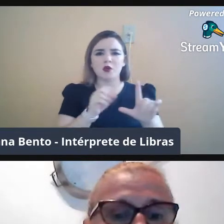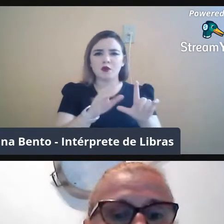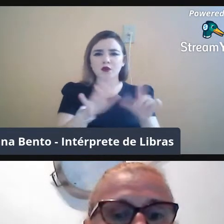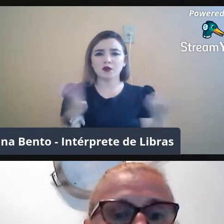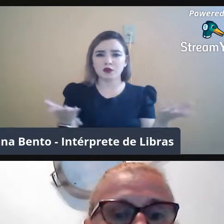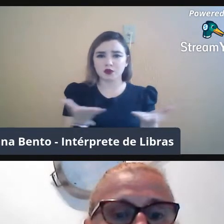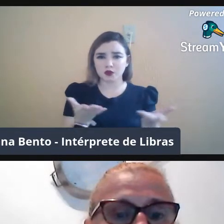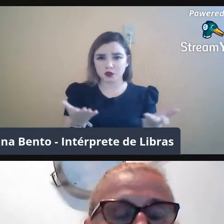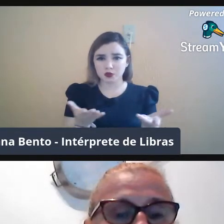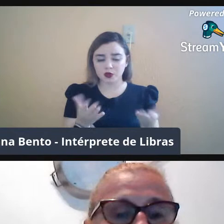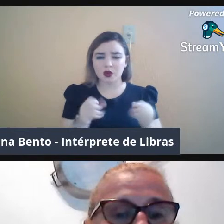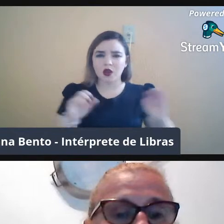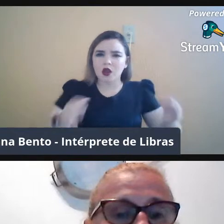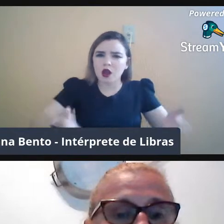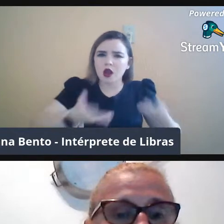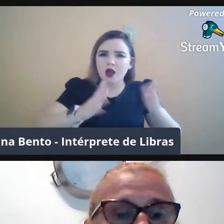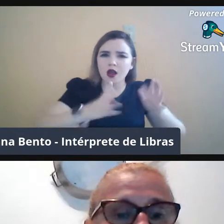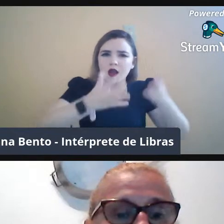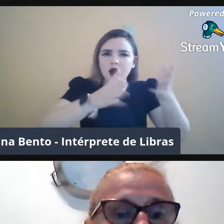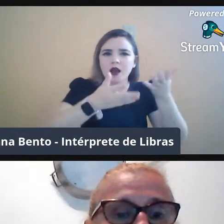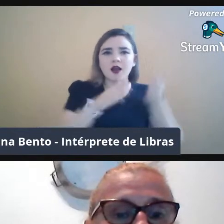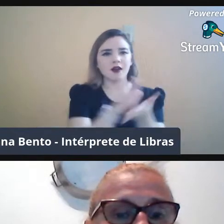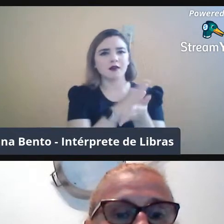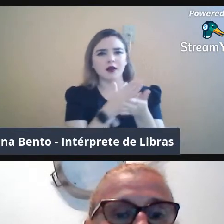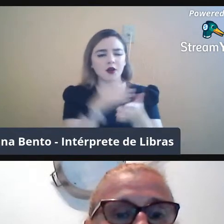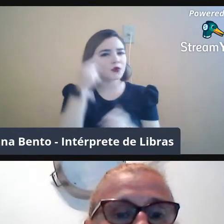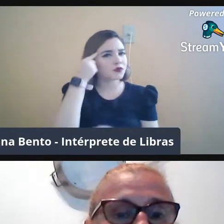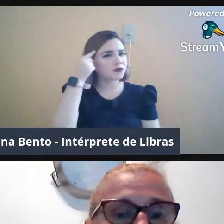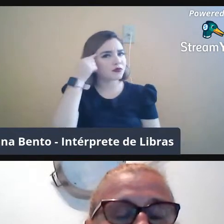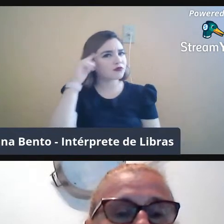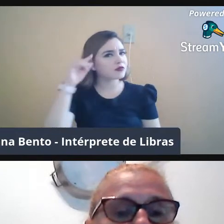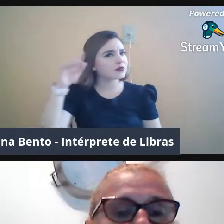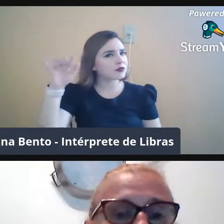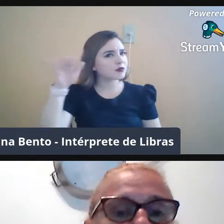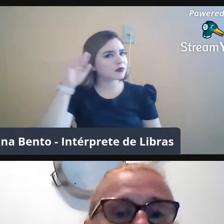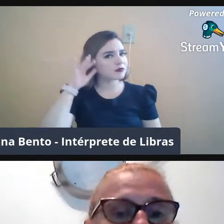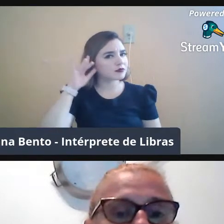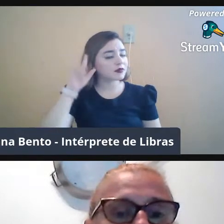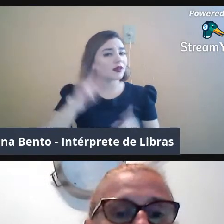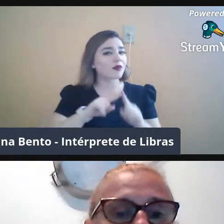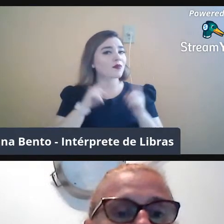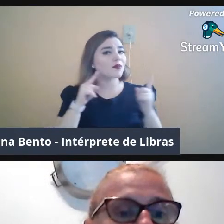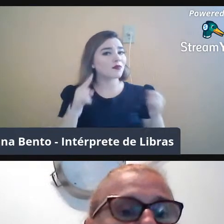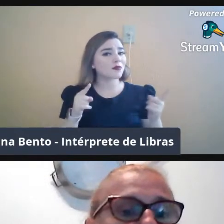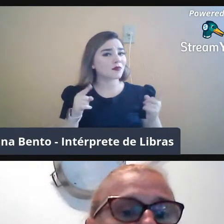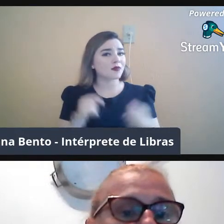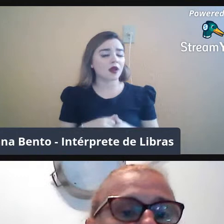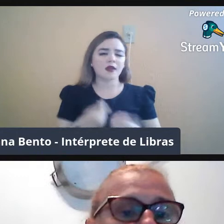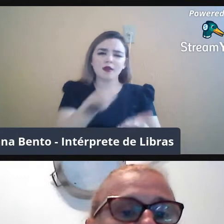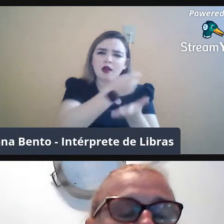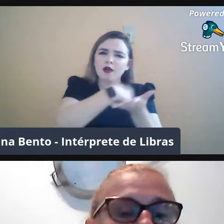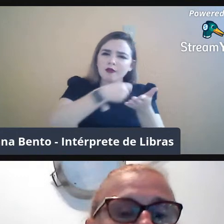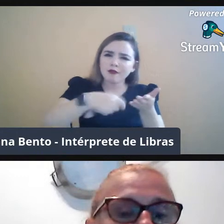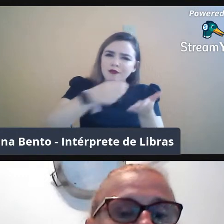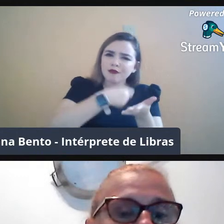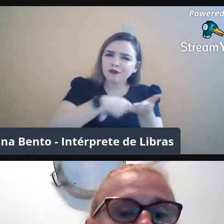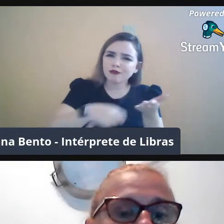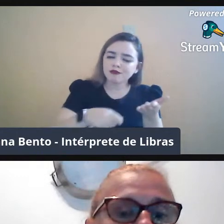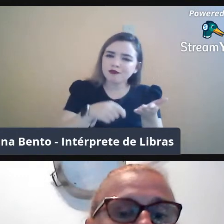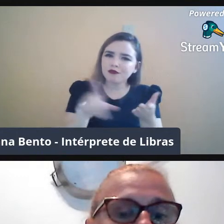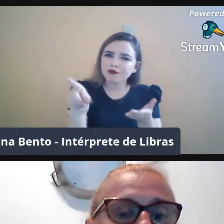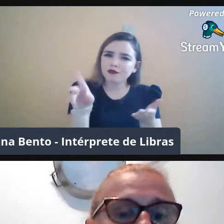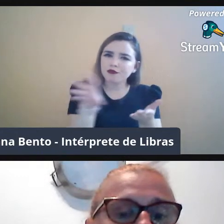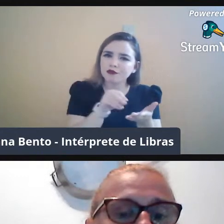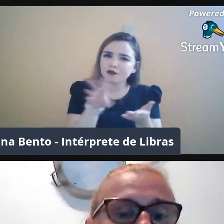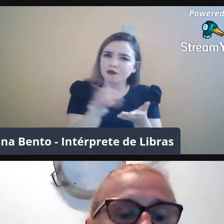vai estimular alguns pensamentos. Mas quando você for escrever a respeito, você vai ter